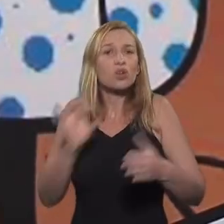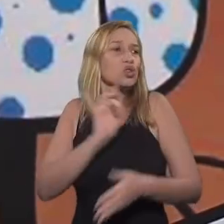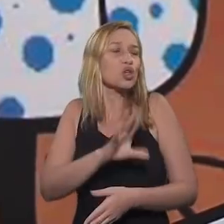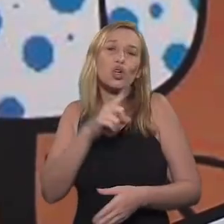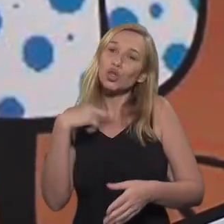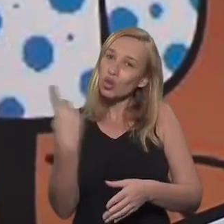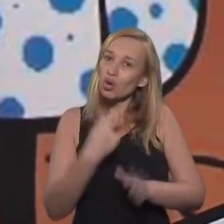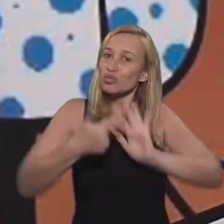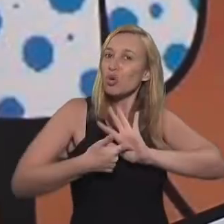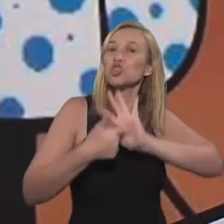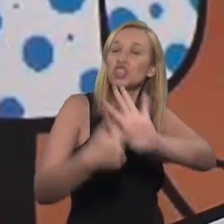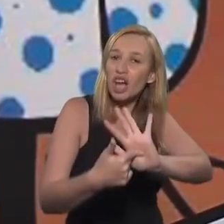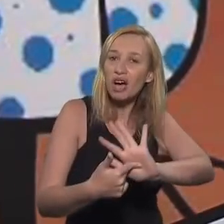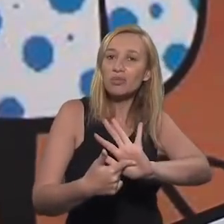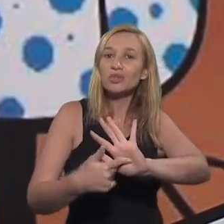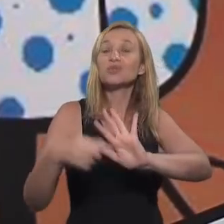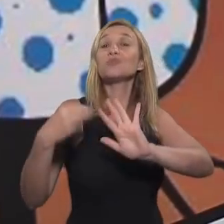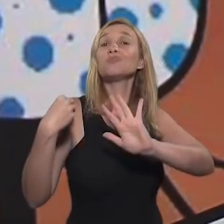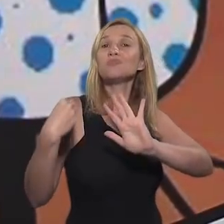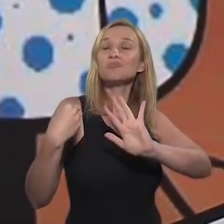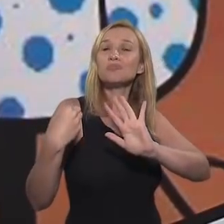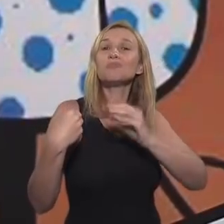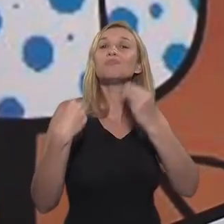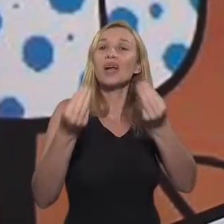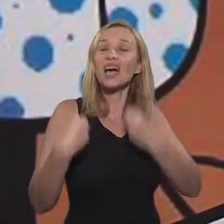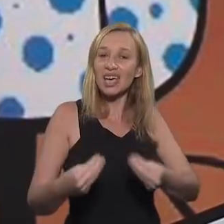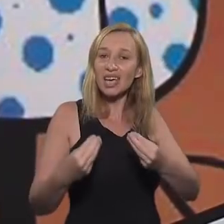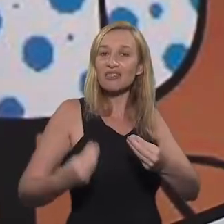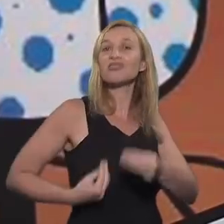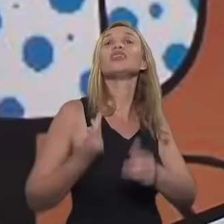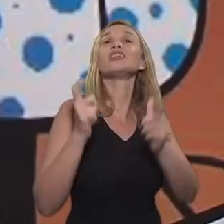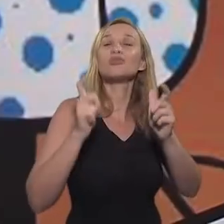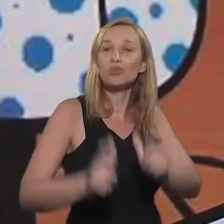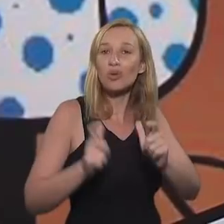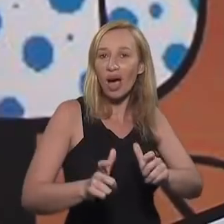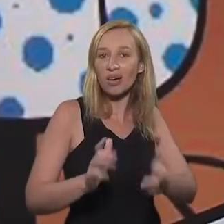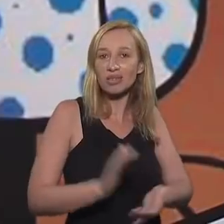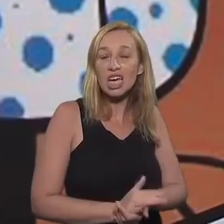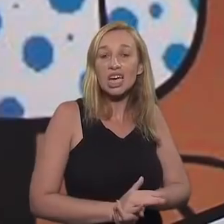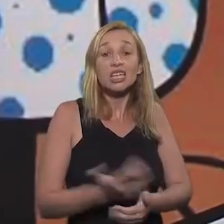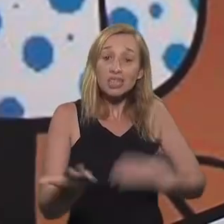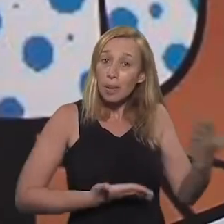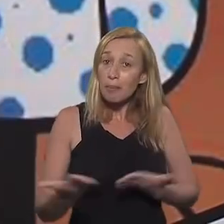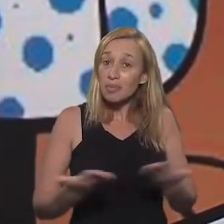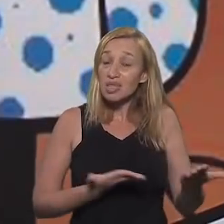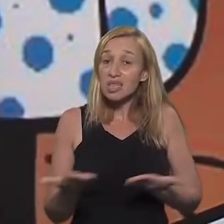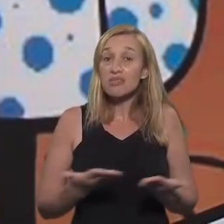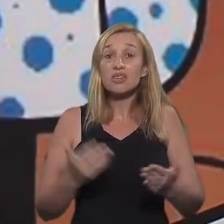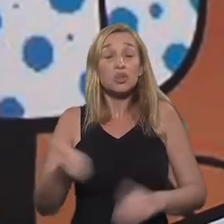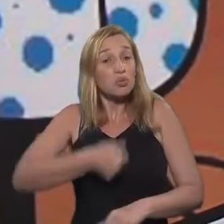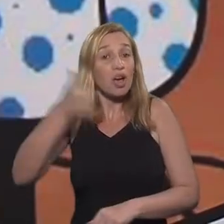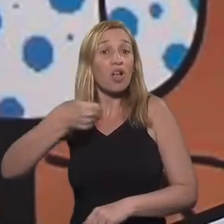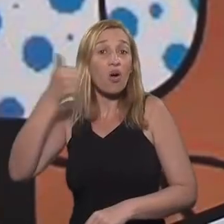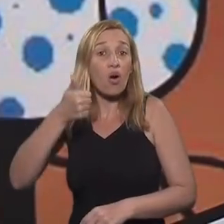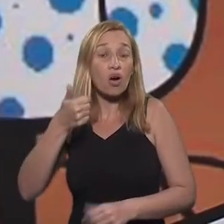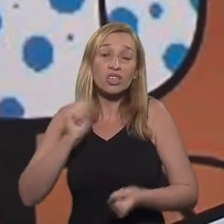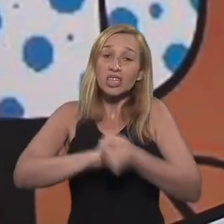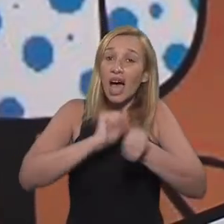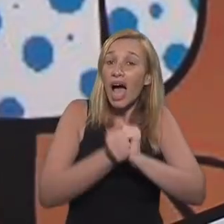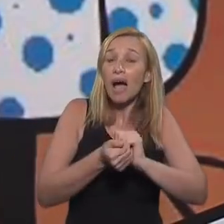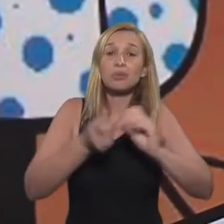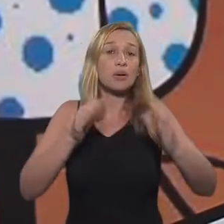entendeu? Então é só nós mostrarmos para que nós estamos lá, né? Tentar servir da melhor maneira possível,